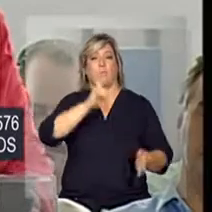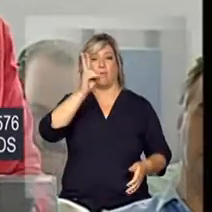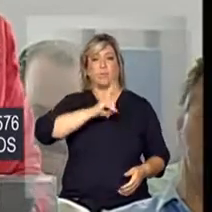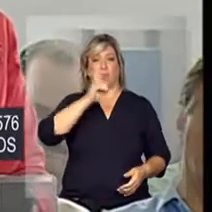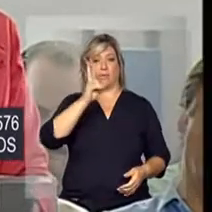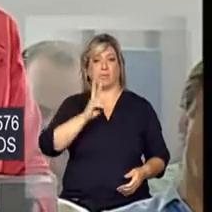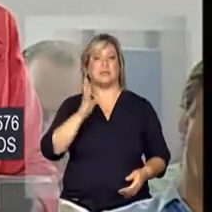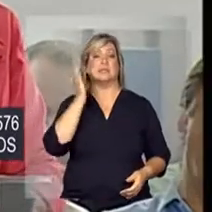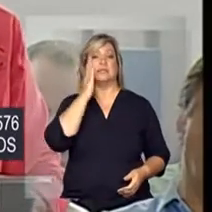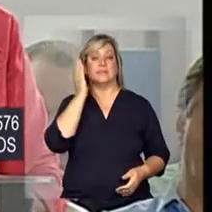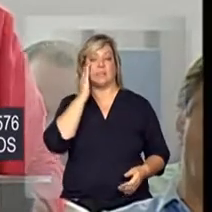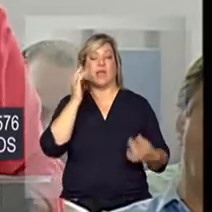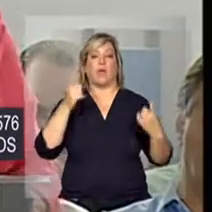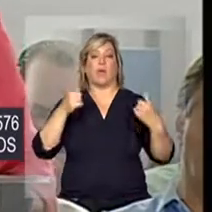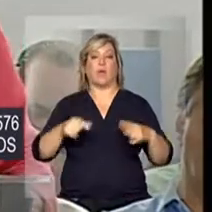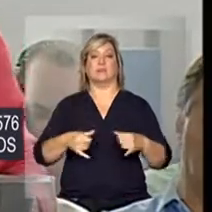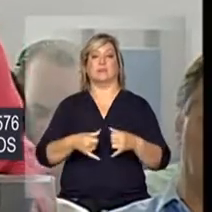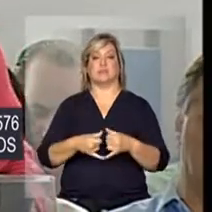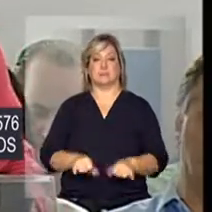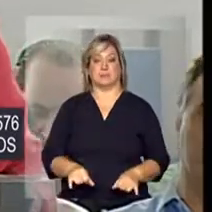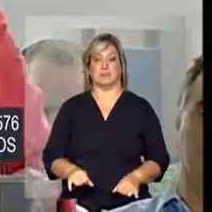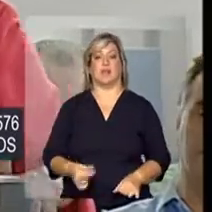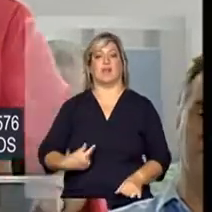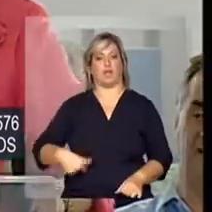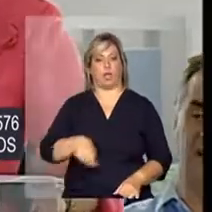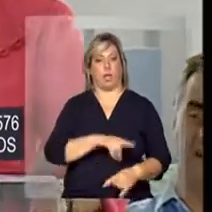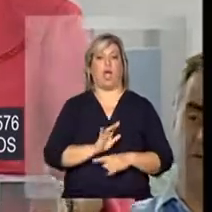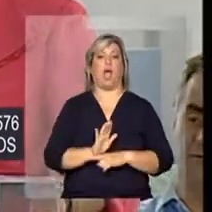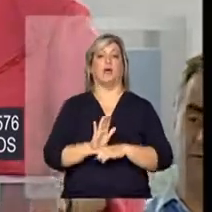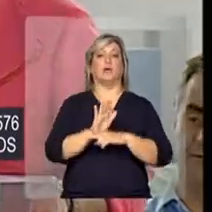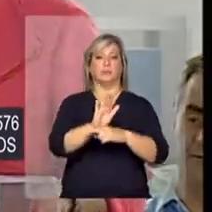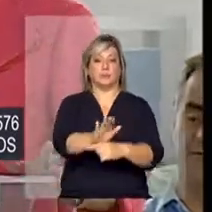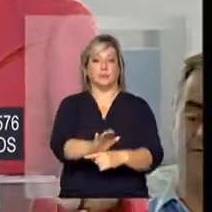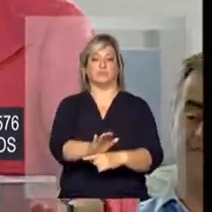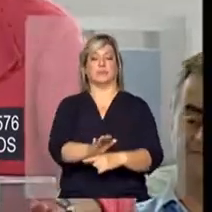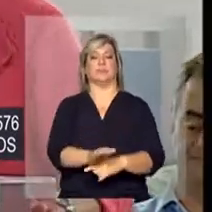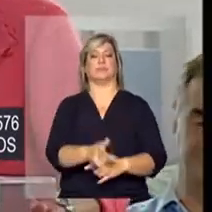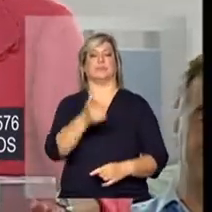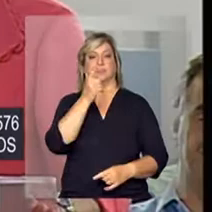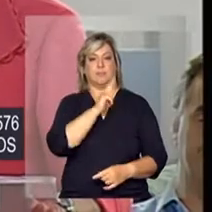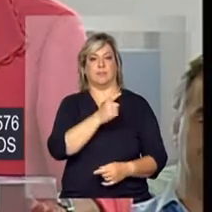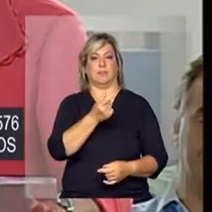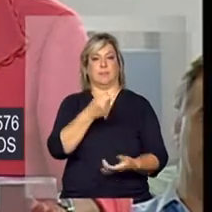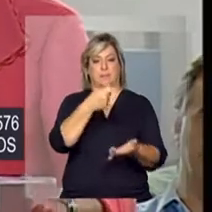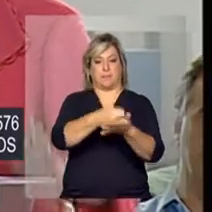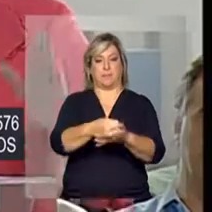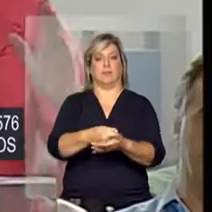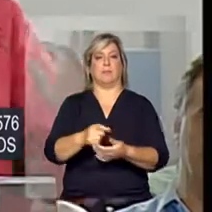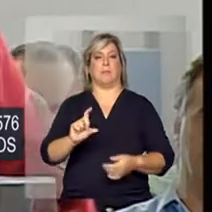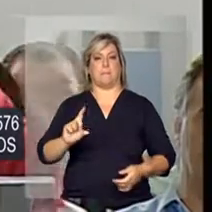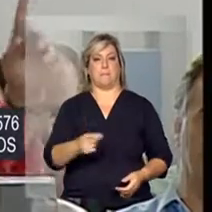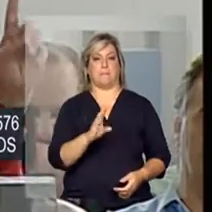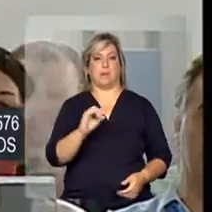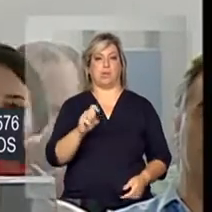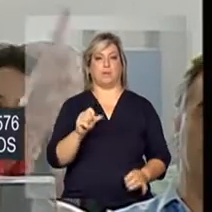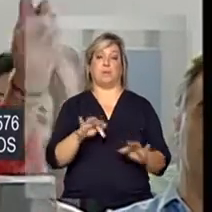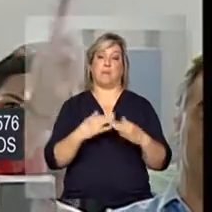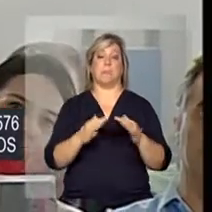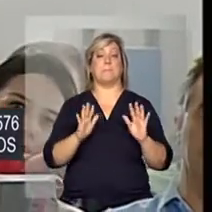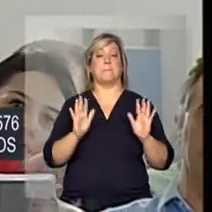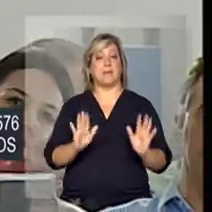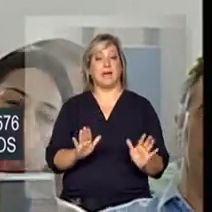governo sabe onde está, nós acabamos com ela. Mas